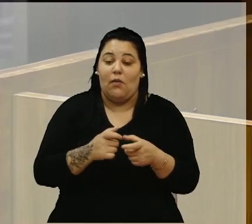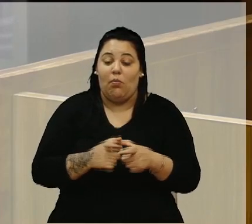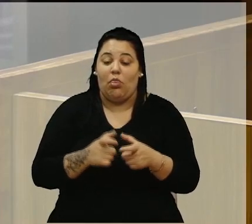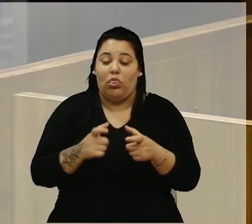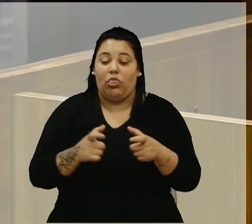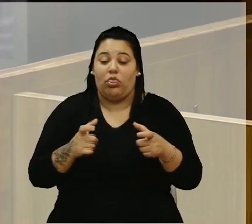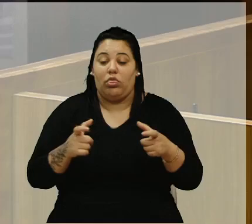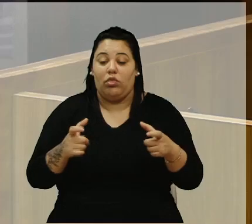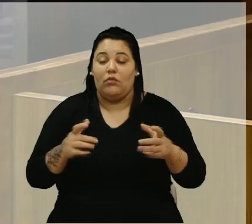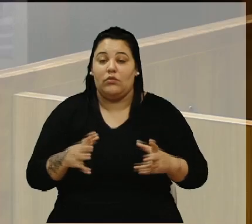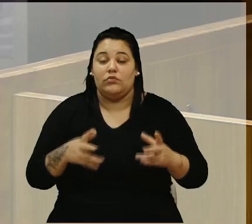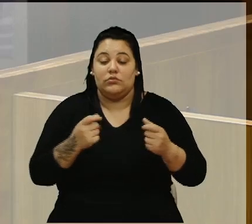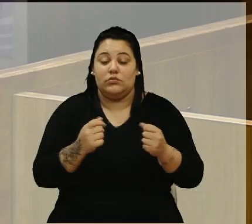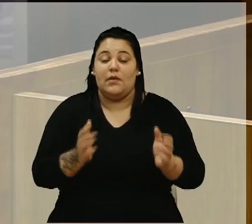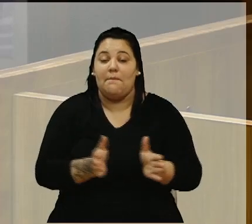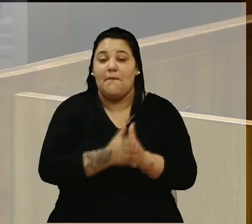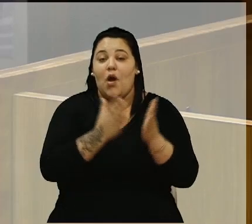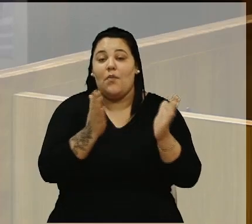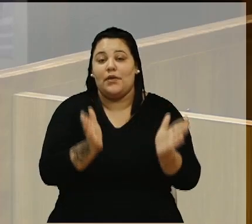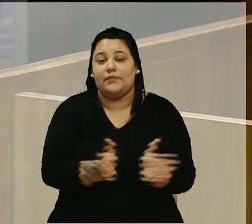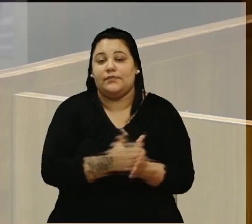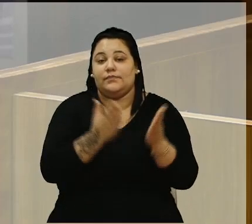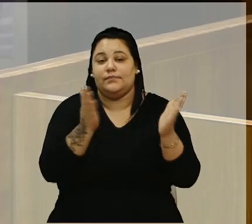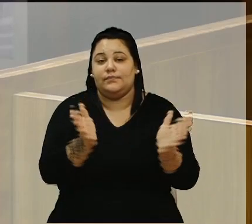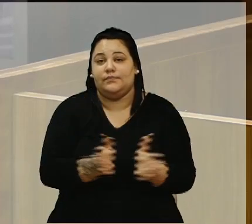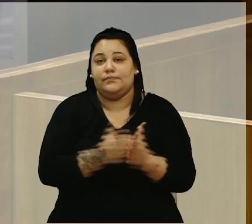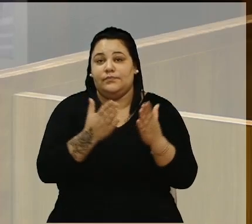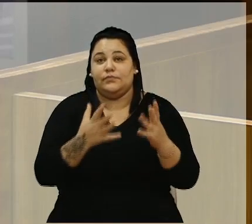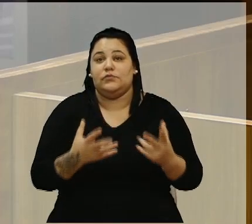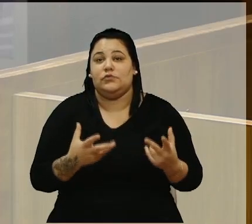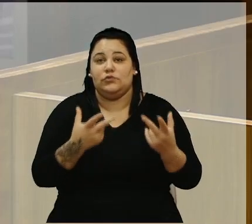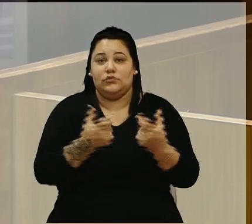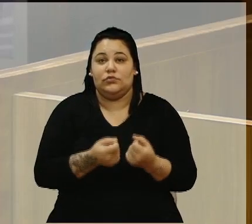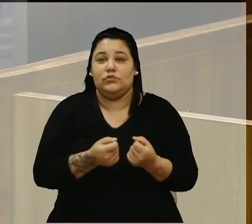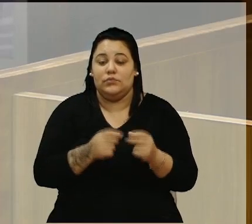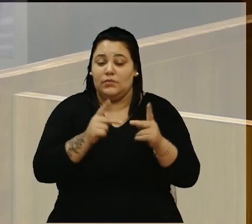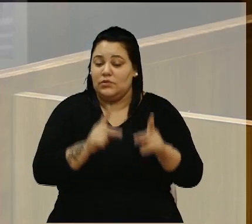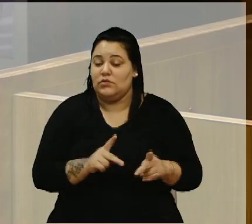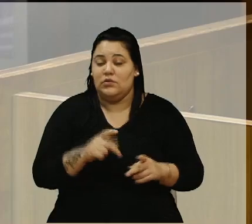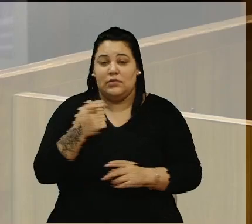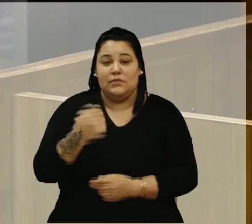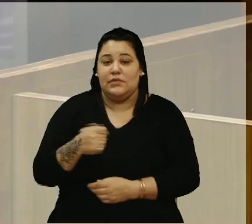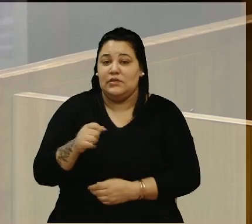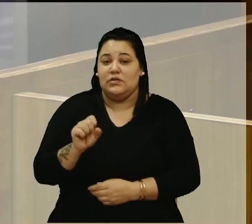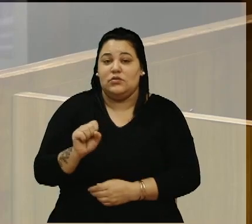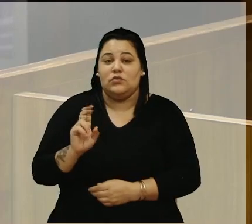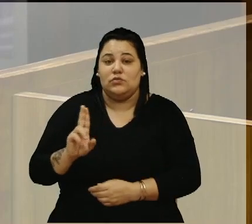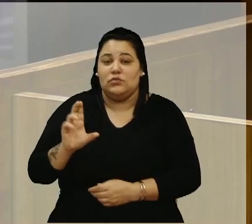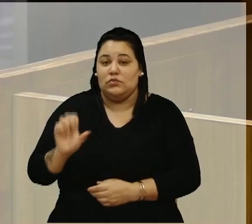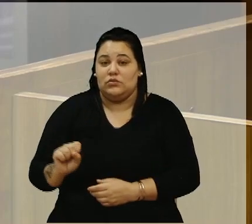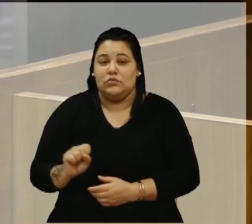pobres. Continua aumentando a quantidade de pessoas que precisam do SUS.